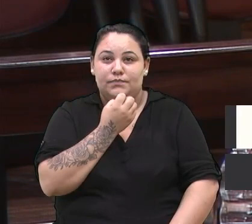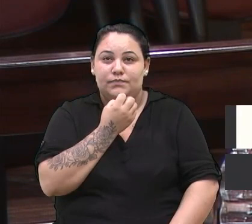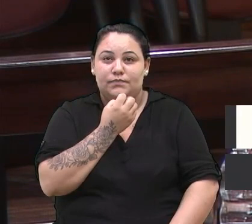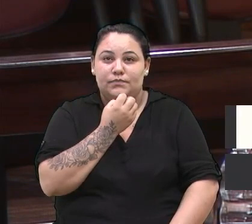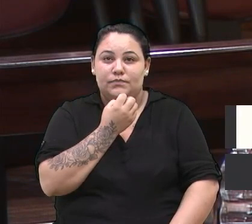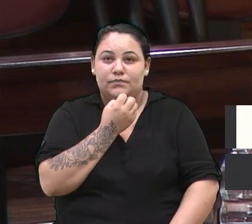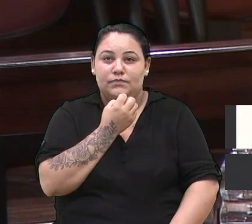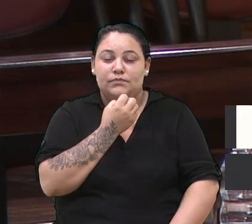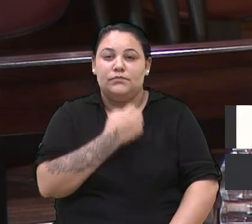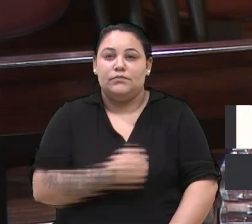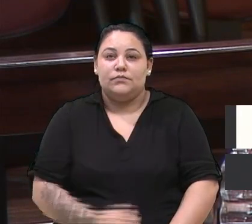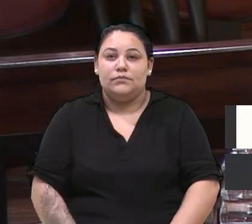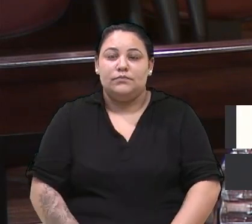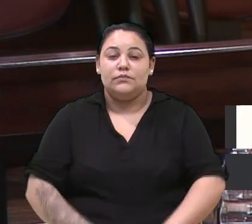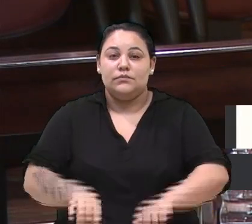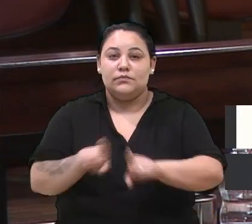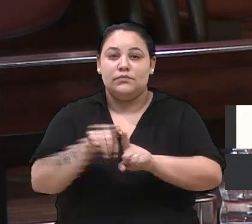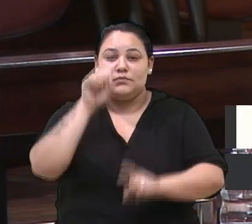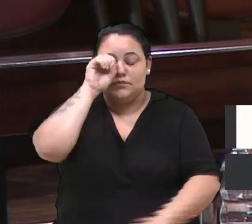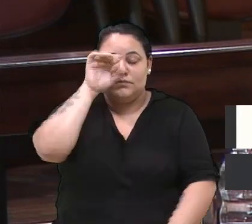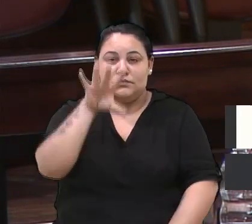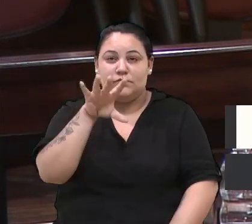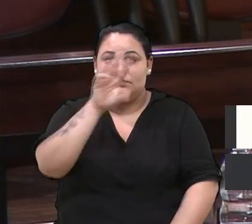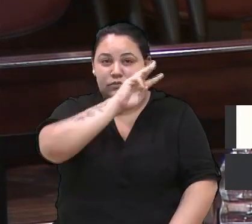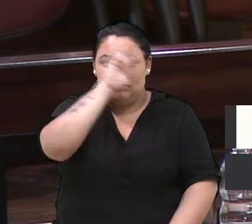Camires, e também Elisandro Fiuza e Juliano Varim.